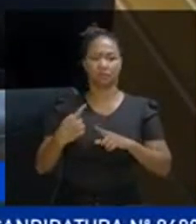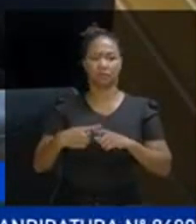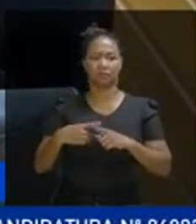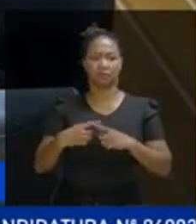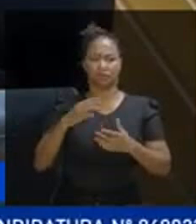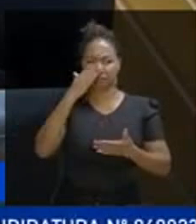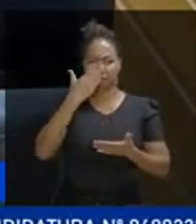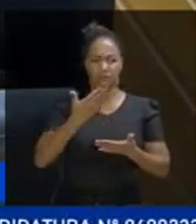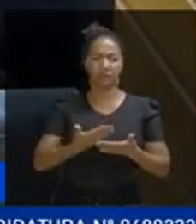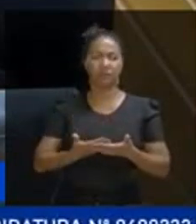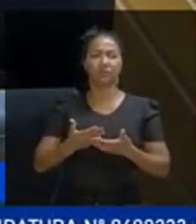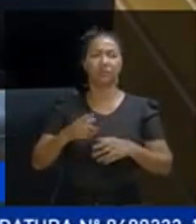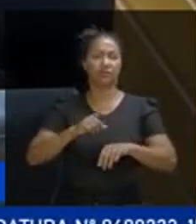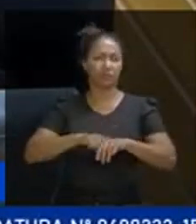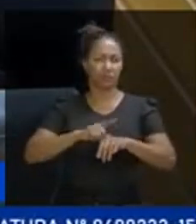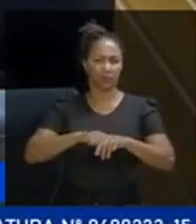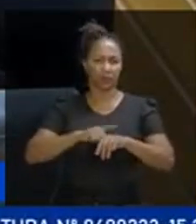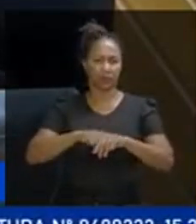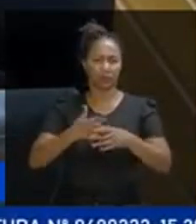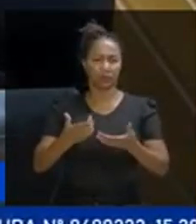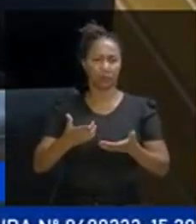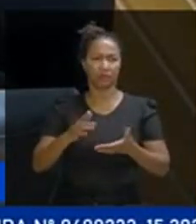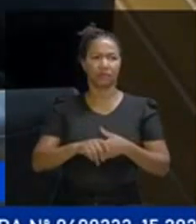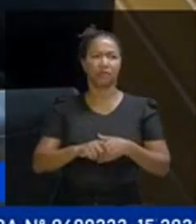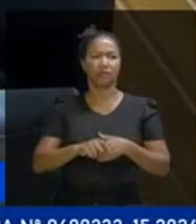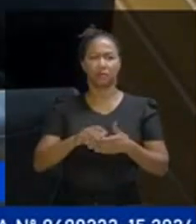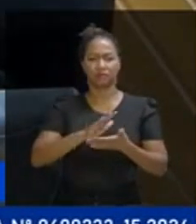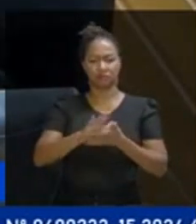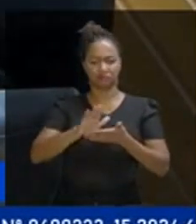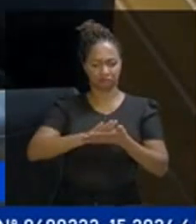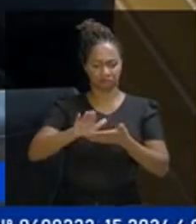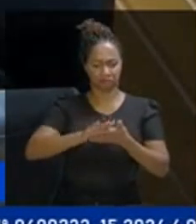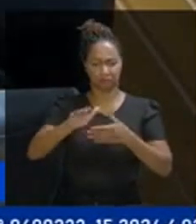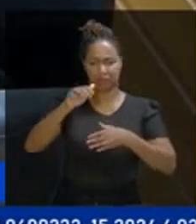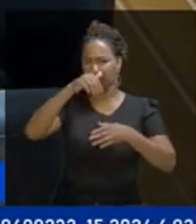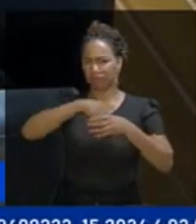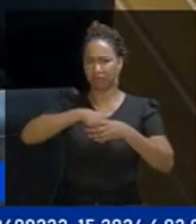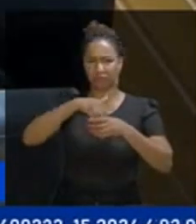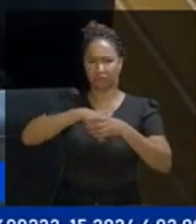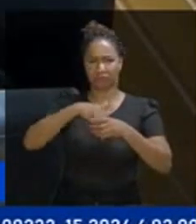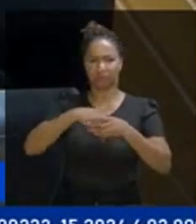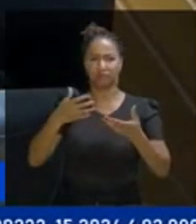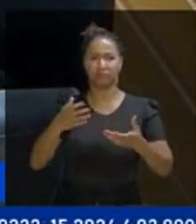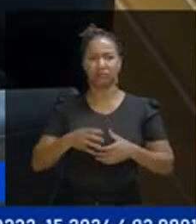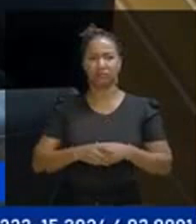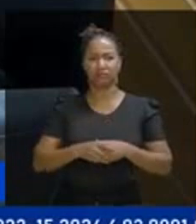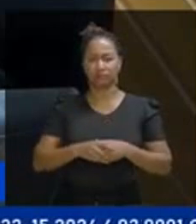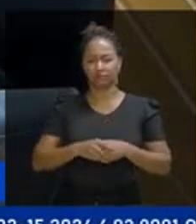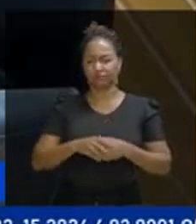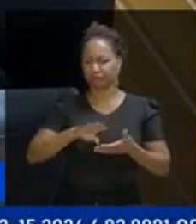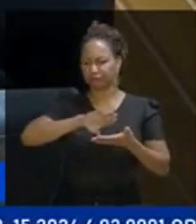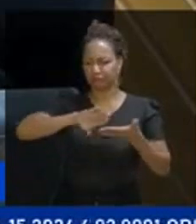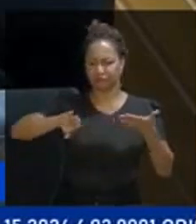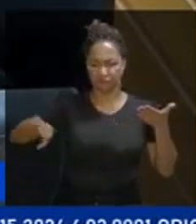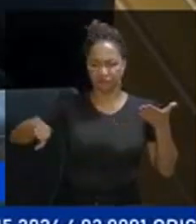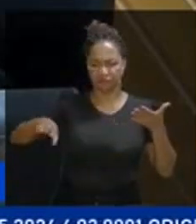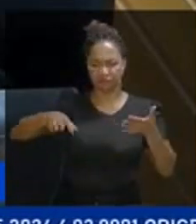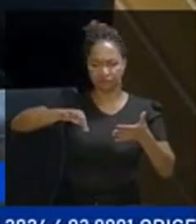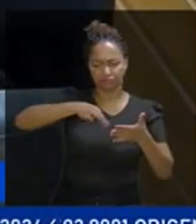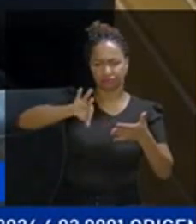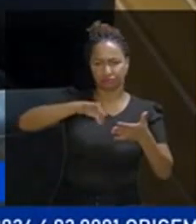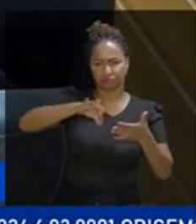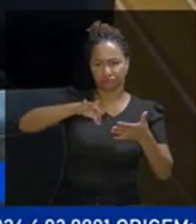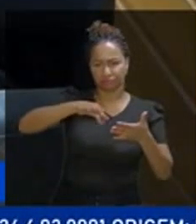0600-233-15.24.6.003.00001. Origem Pracuúba, P. Juíza relatora. Relatora juíza Tina Souza. Foco na relatora juíza Tina